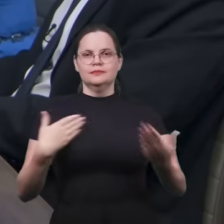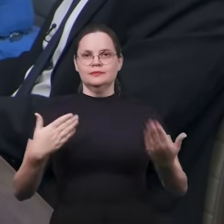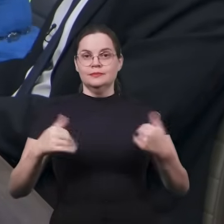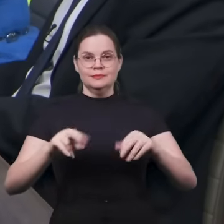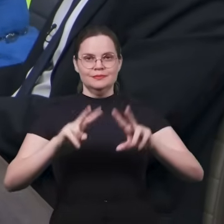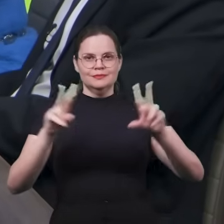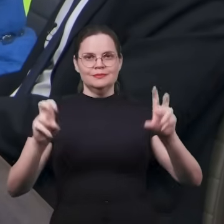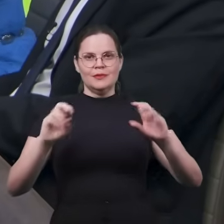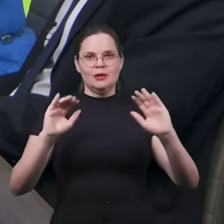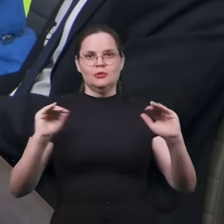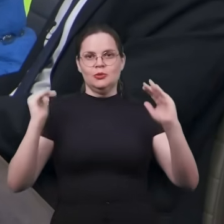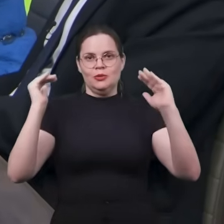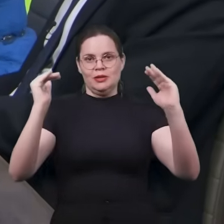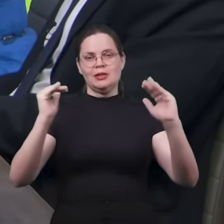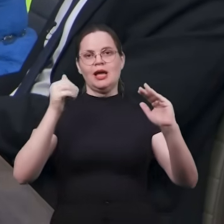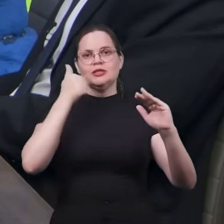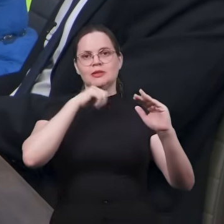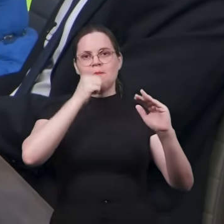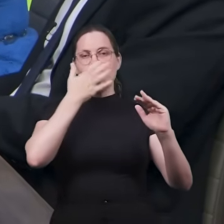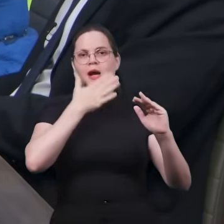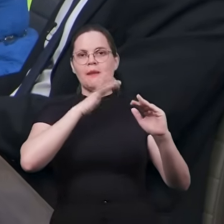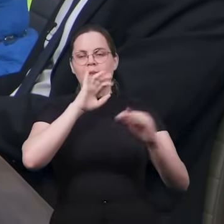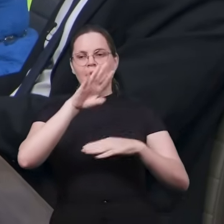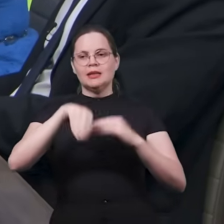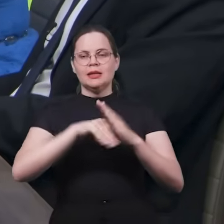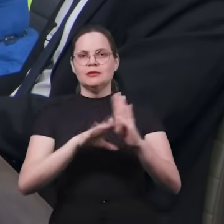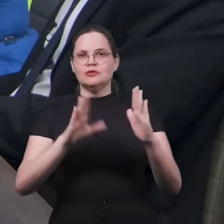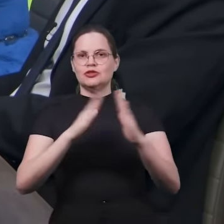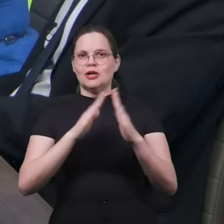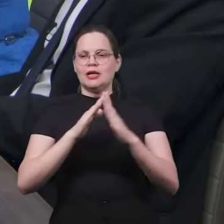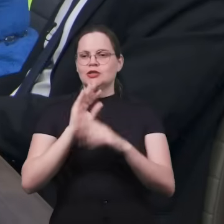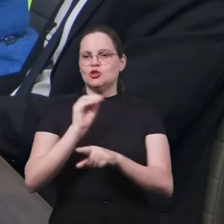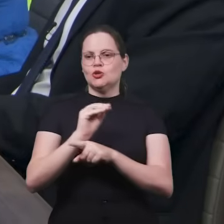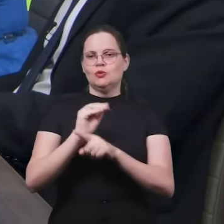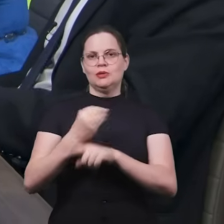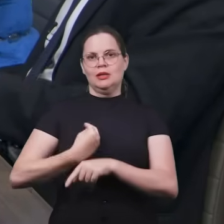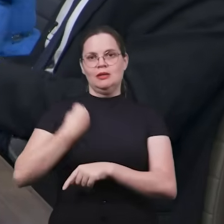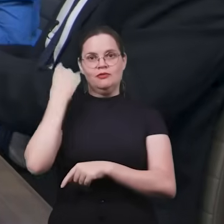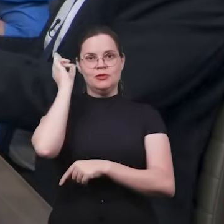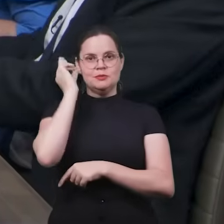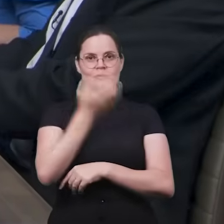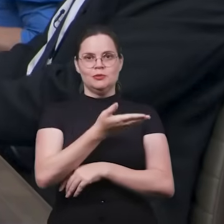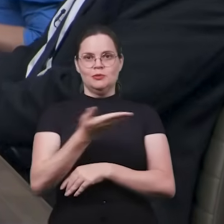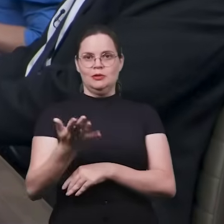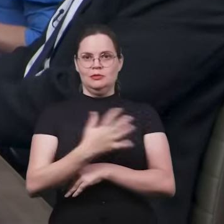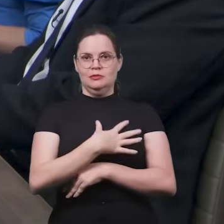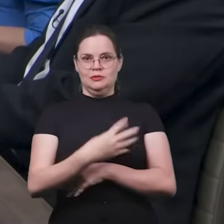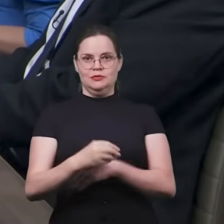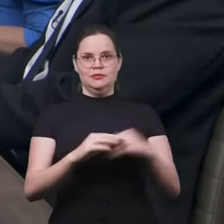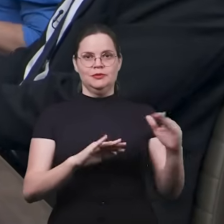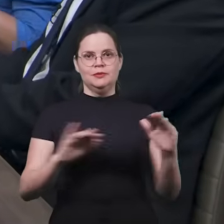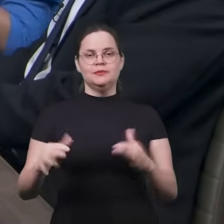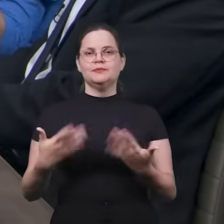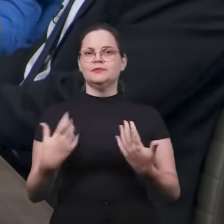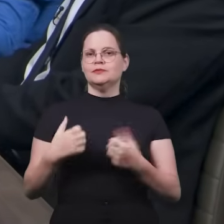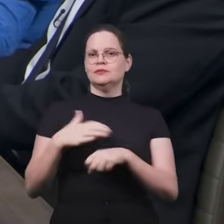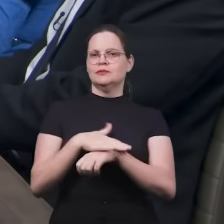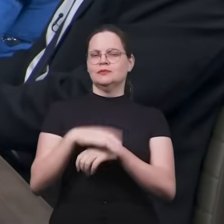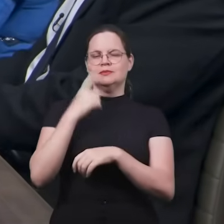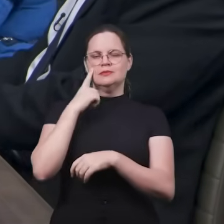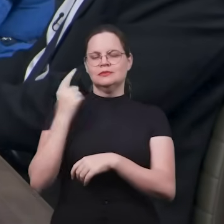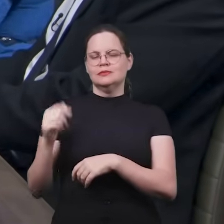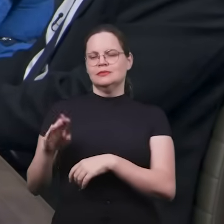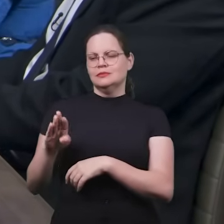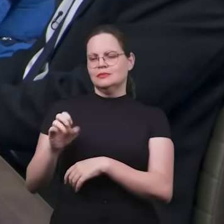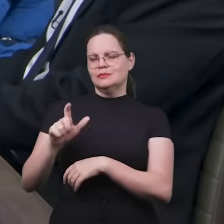a autoridade espiritual que os pais têm sobre os filhos. Nós vamos conversar um pouquinho com Bel, com